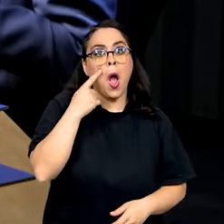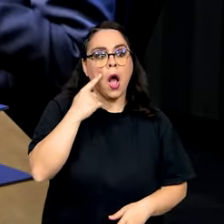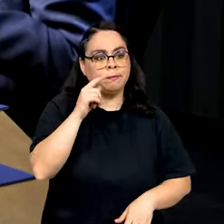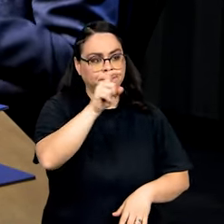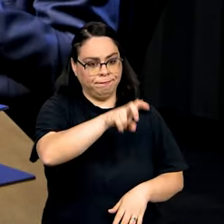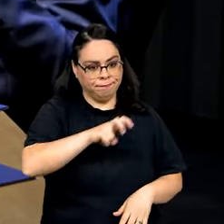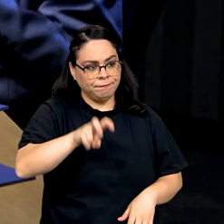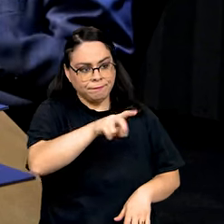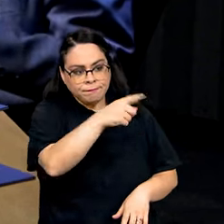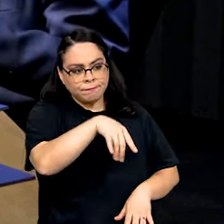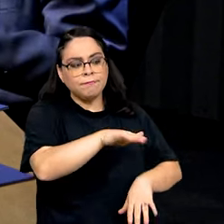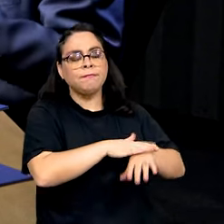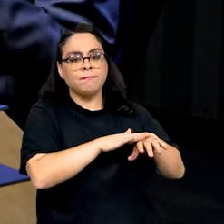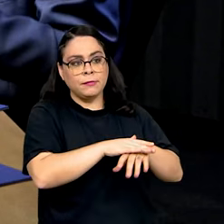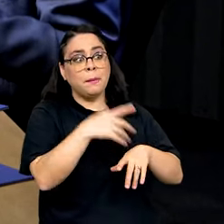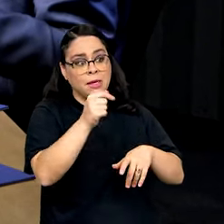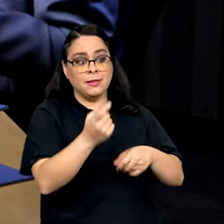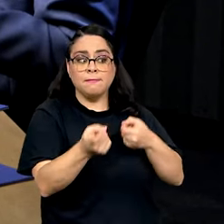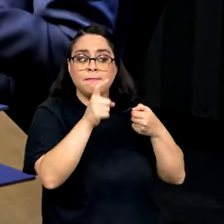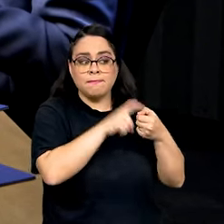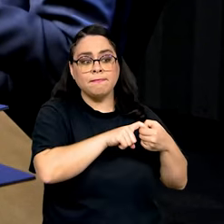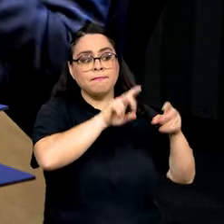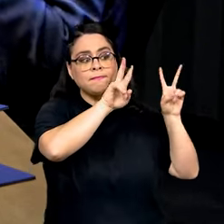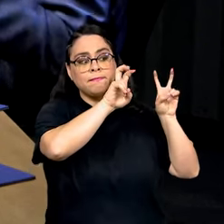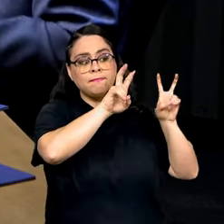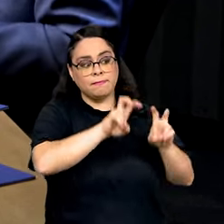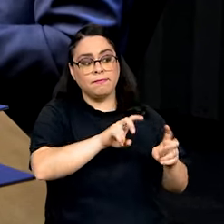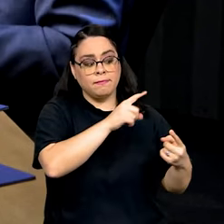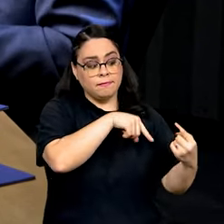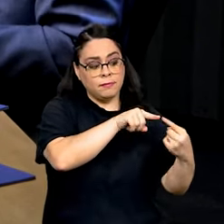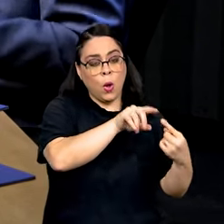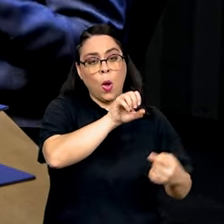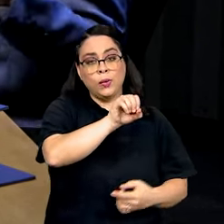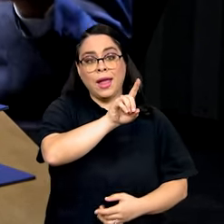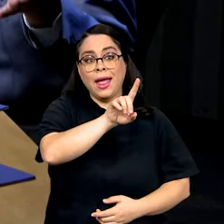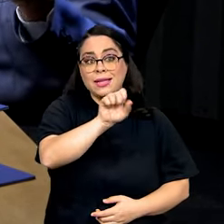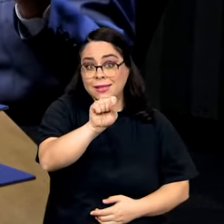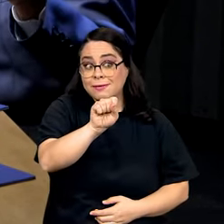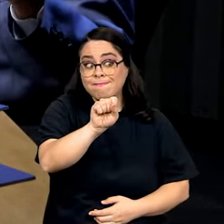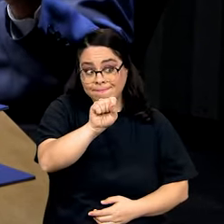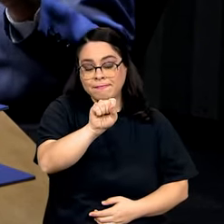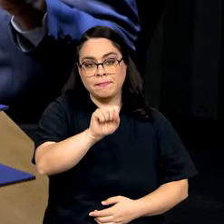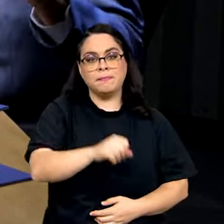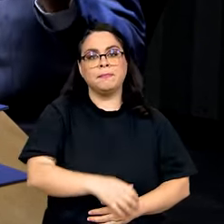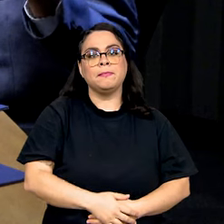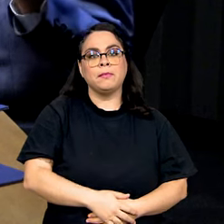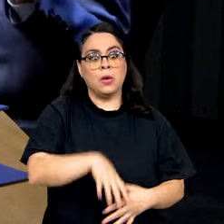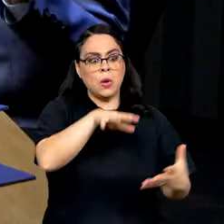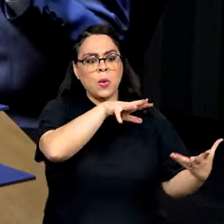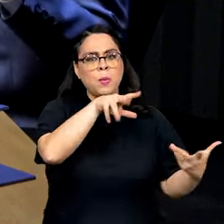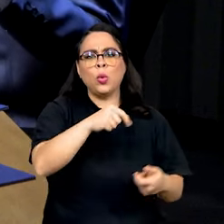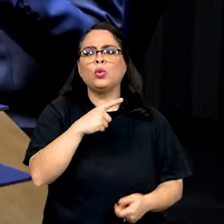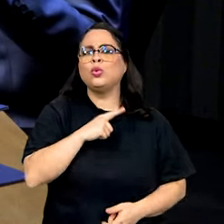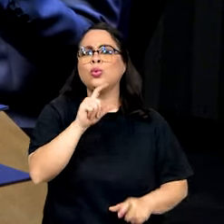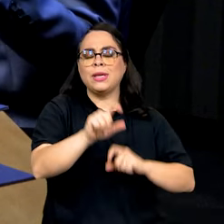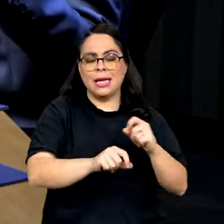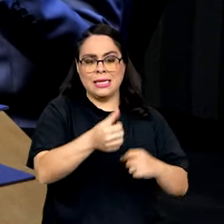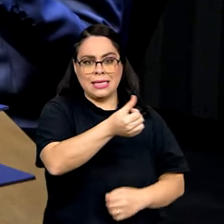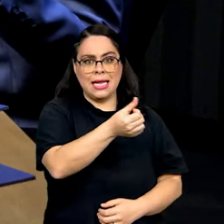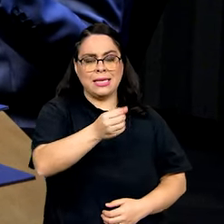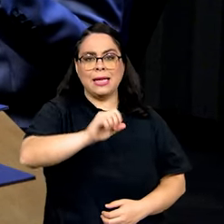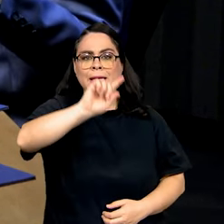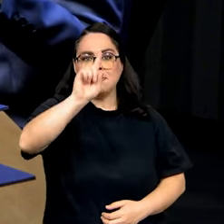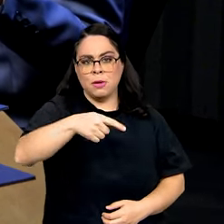pessoal nós precisamos retomar os ods o mundo só tinha 600.000